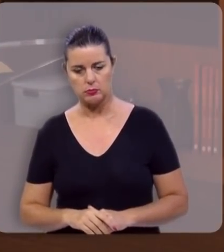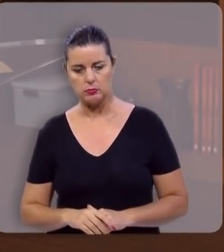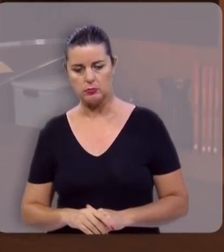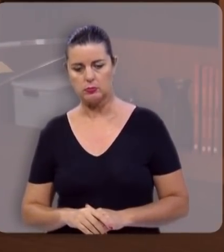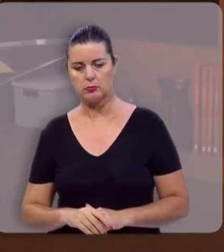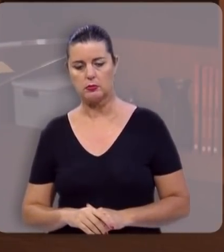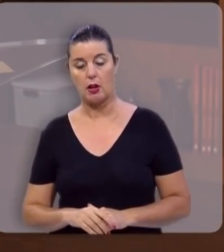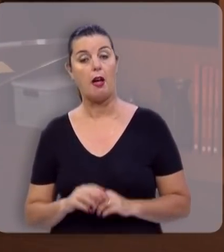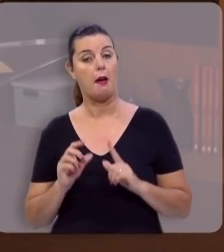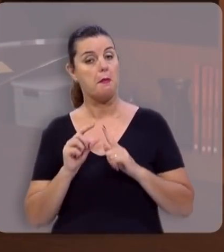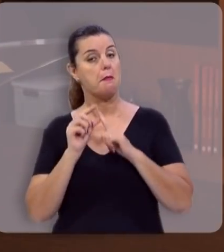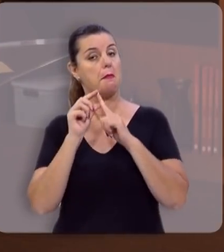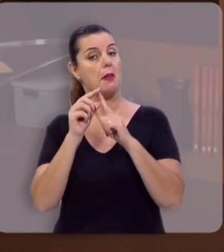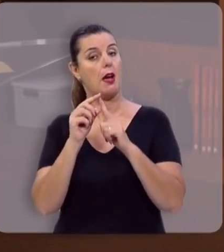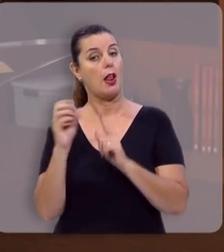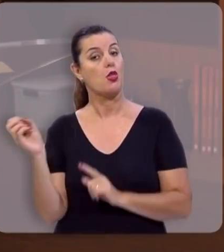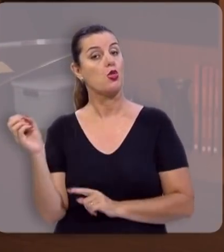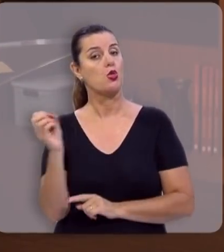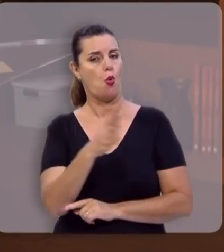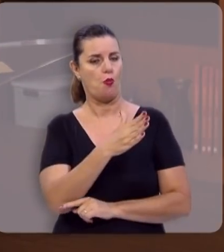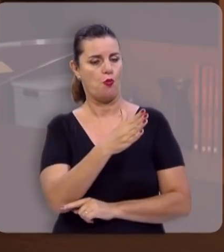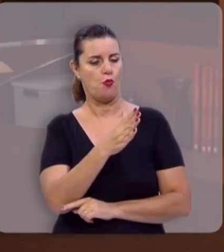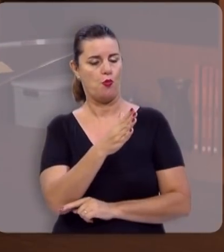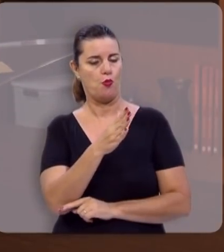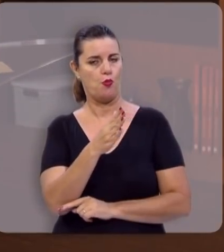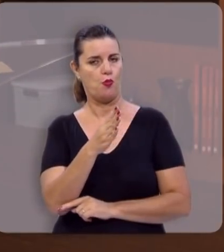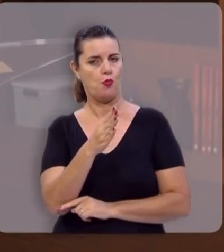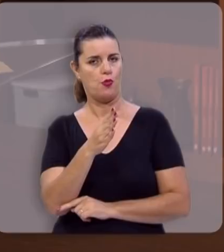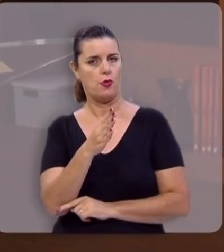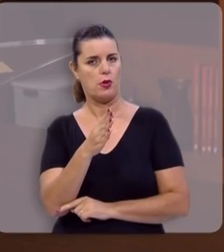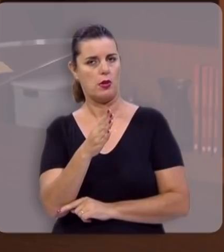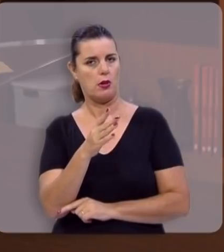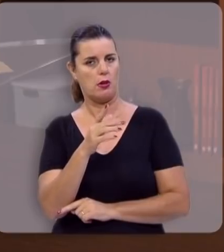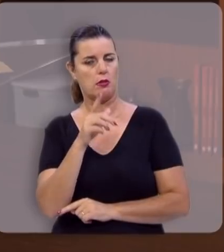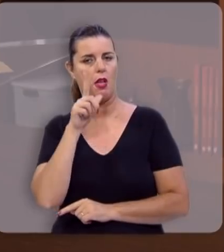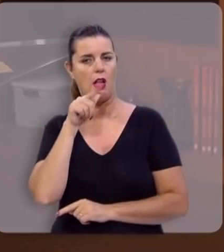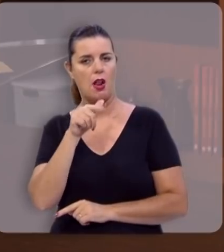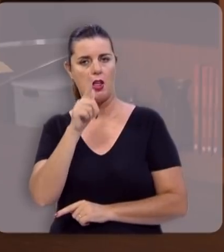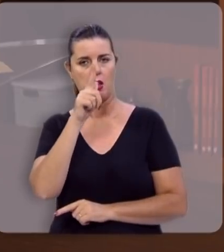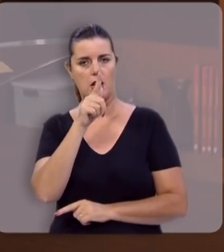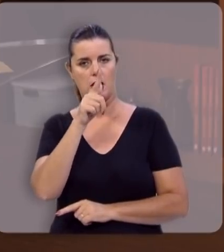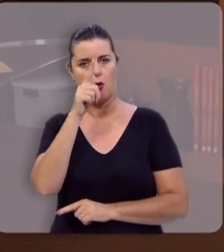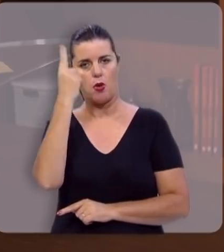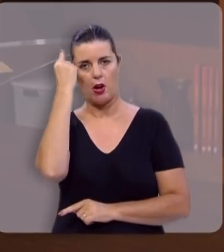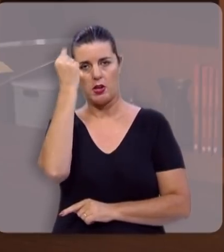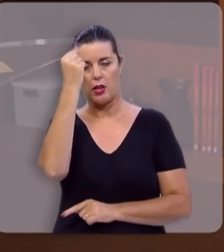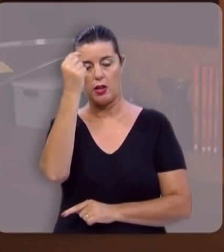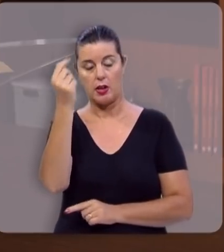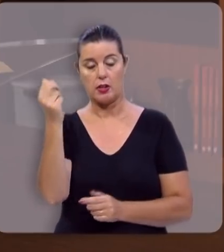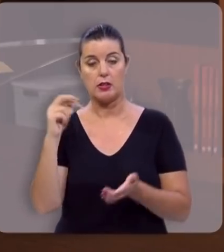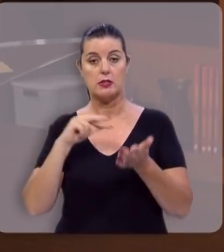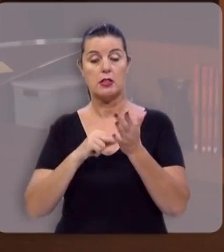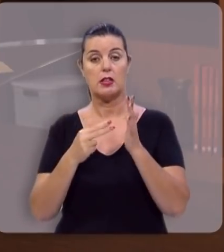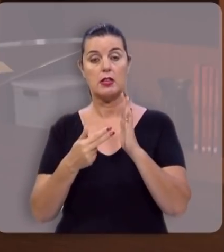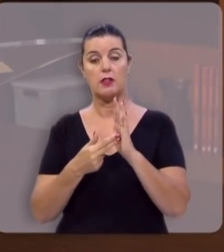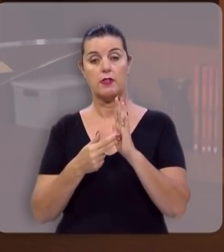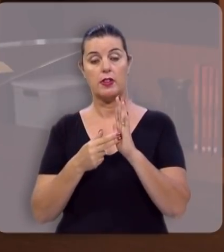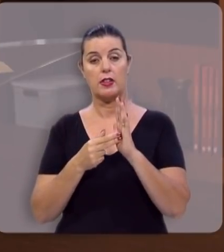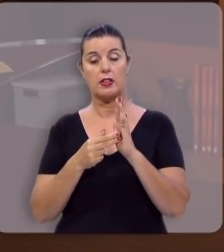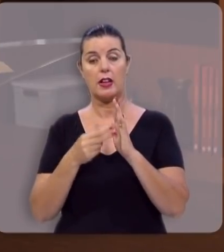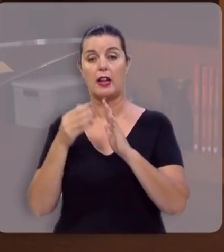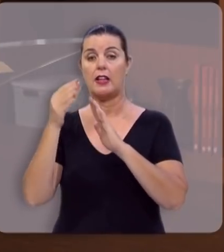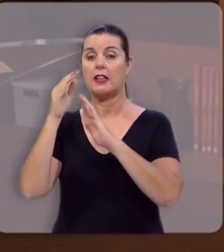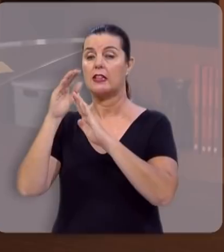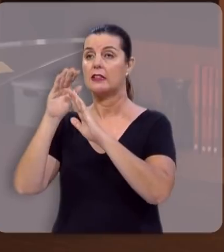A palavra novo, na língua grega, traz a ideia de nascer de cima, nascer do